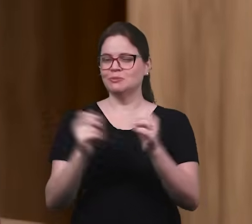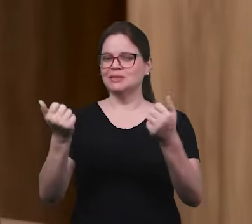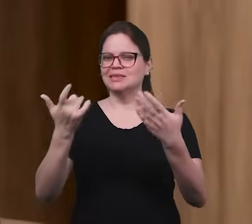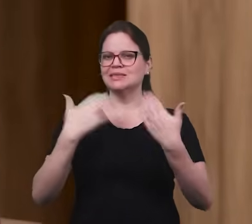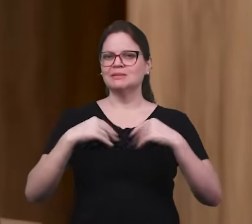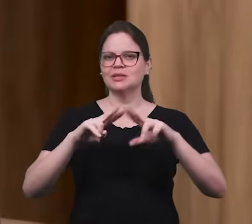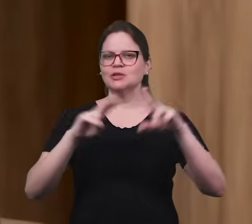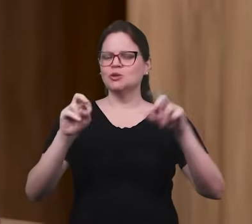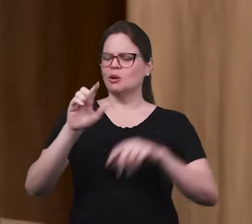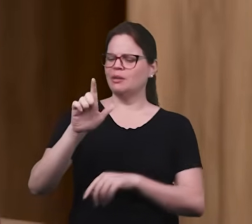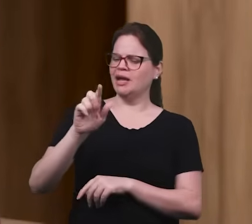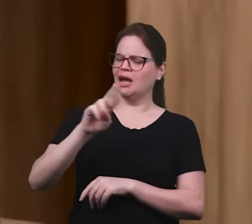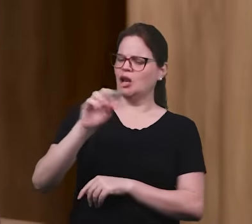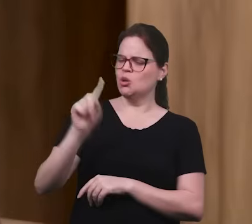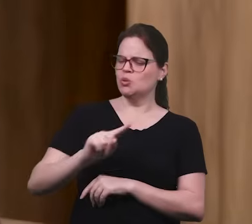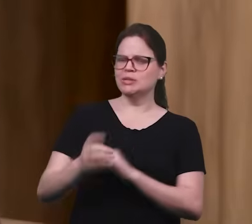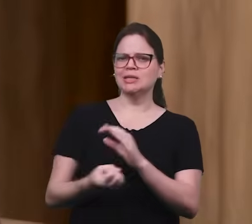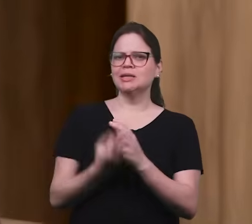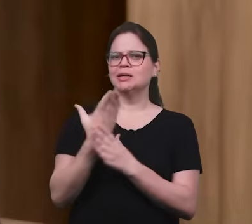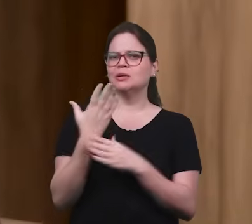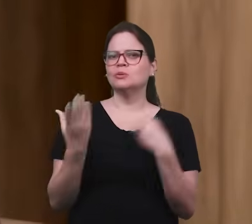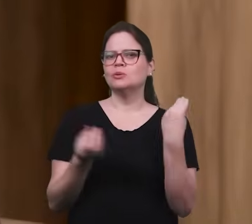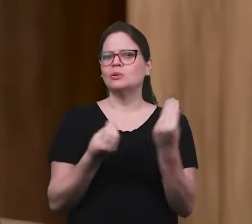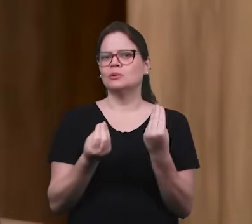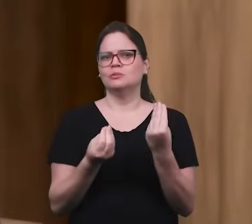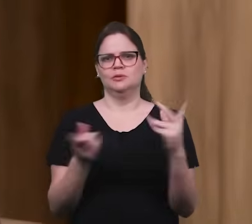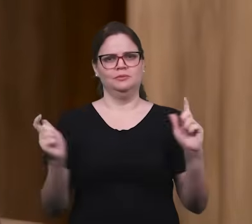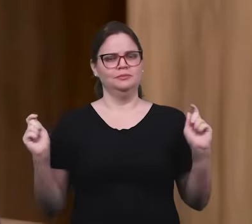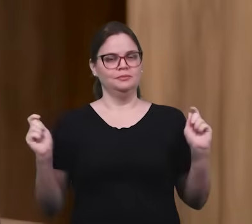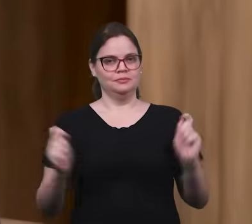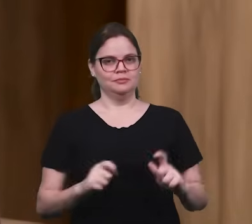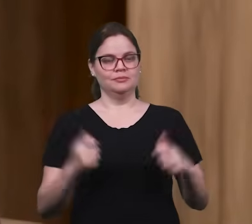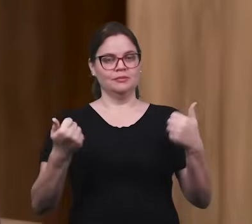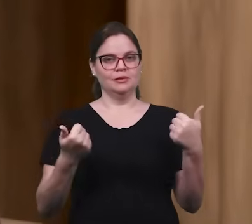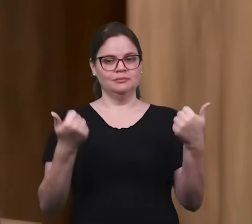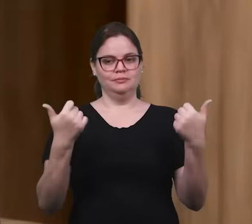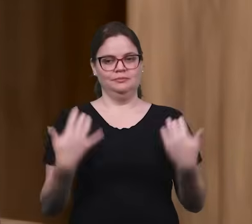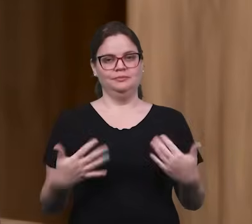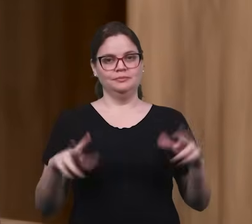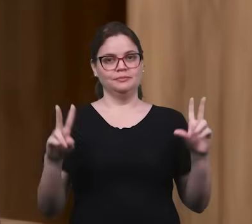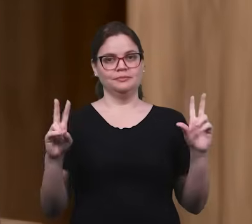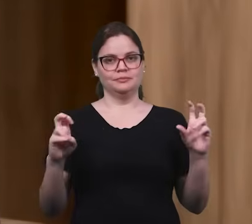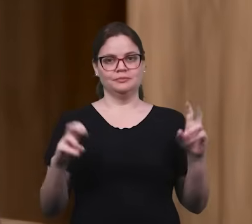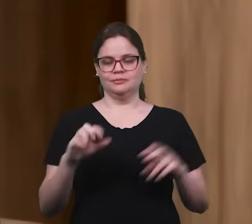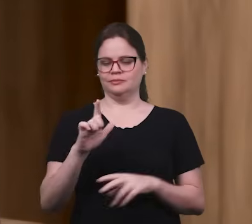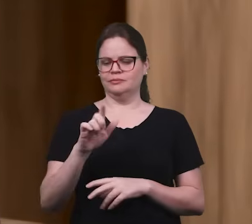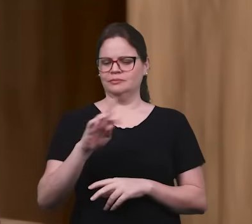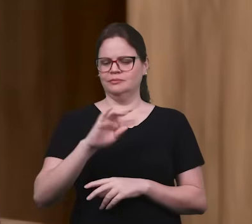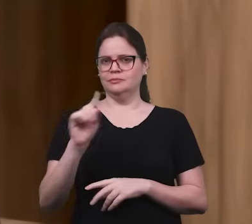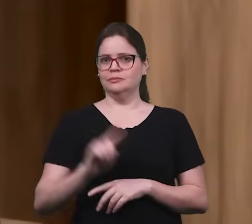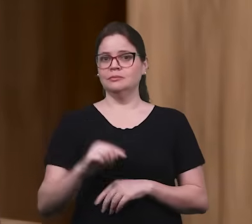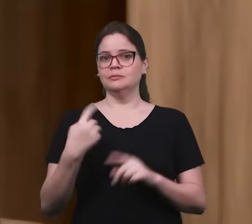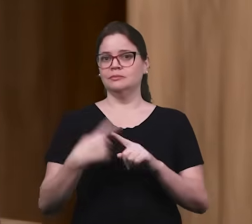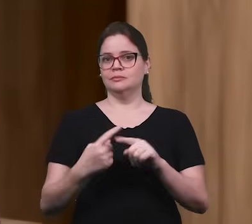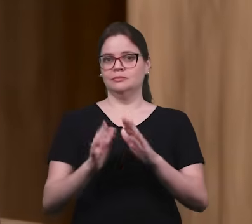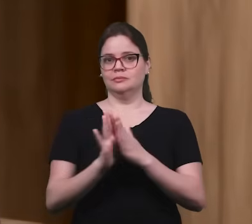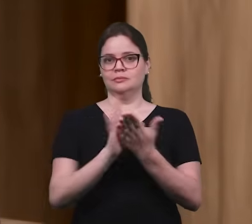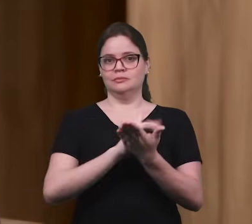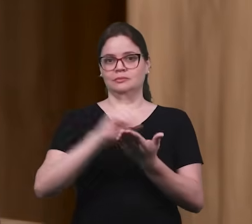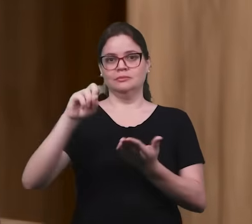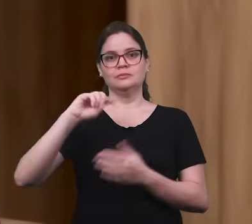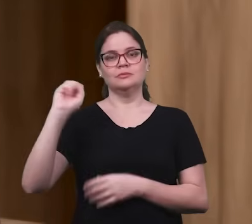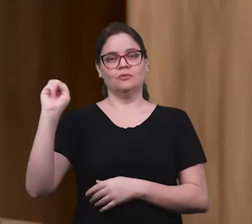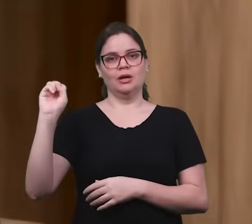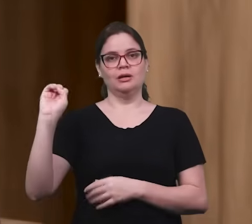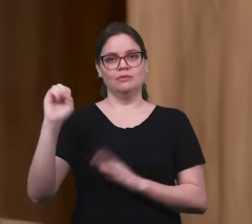dessa luz, a luz que foi criada. O que a gente pode dizer a respeito dessa luz que a Bíblia vai nos